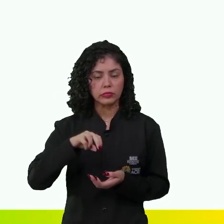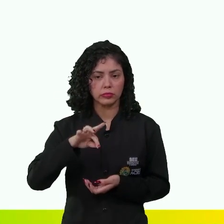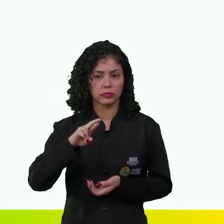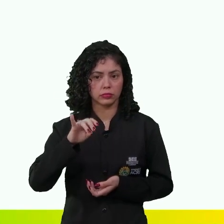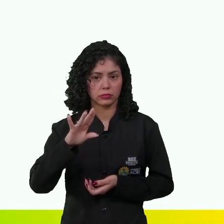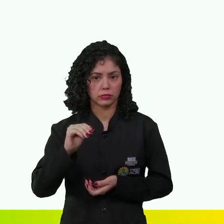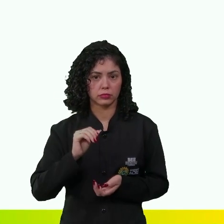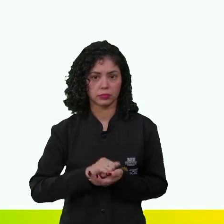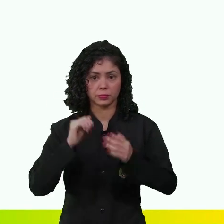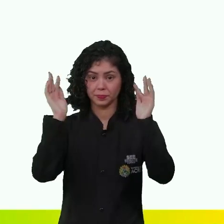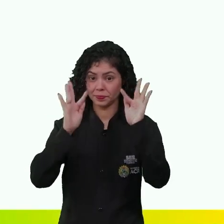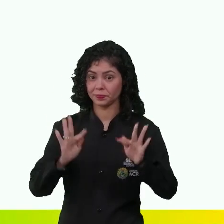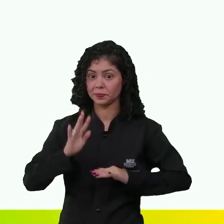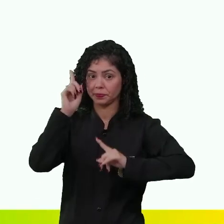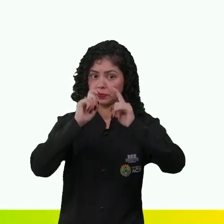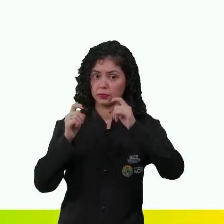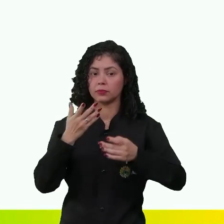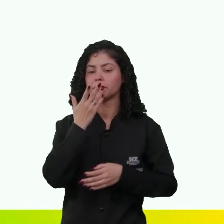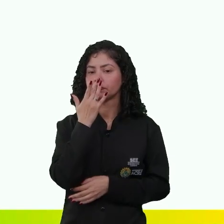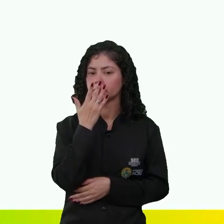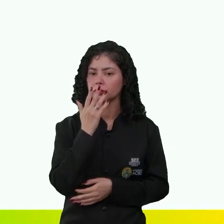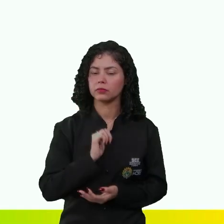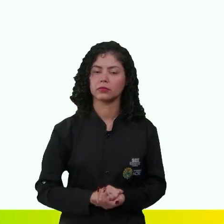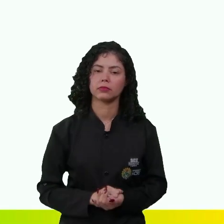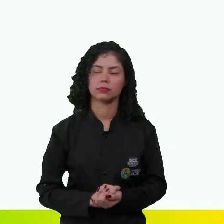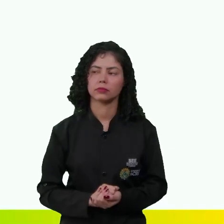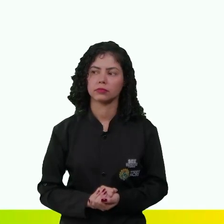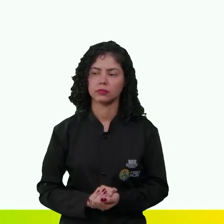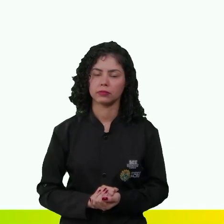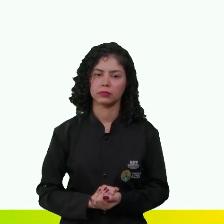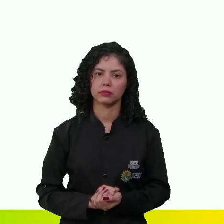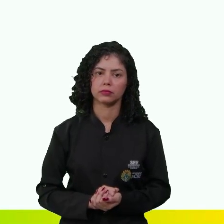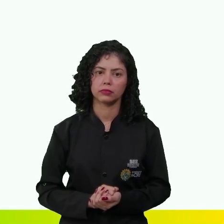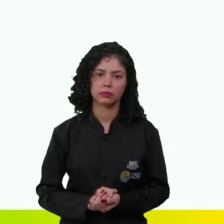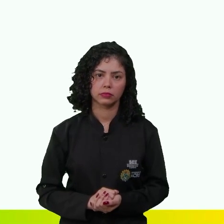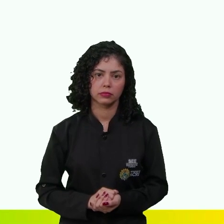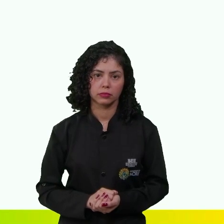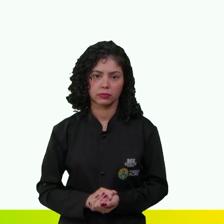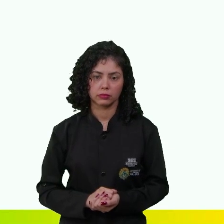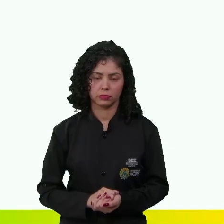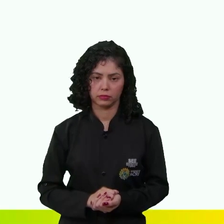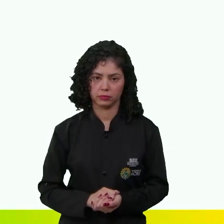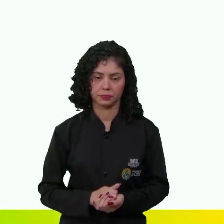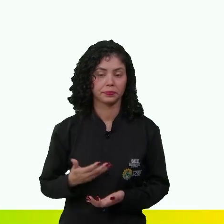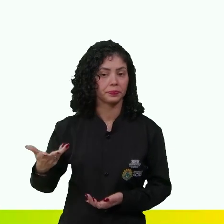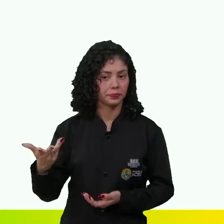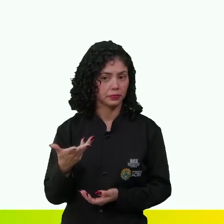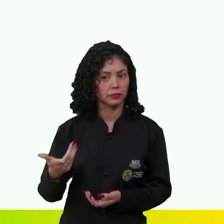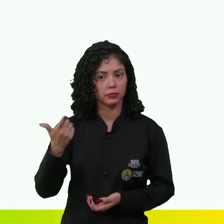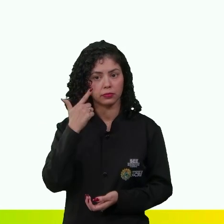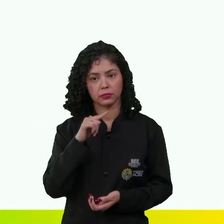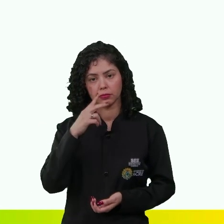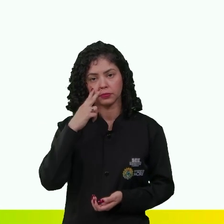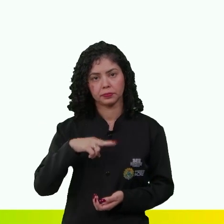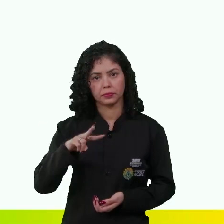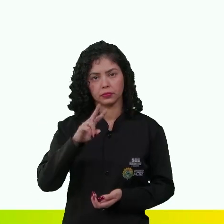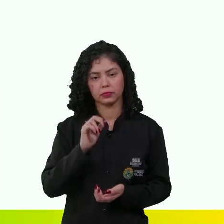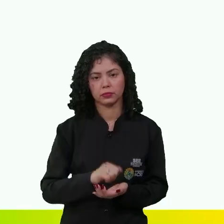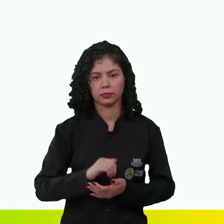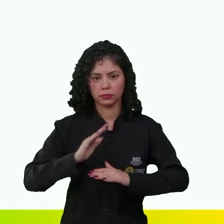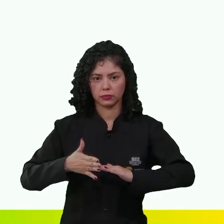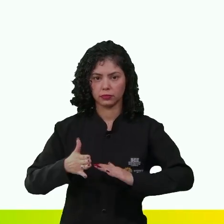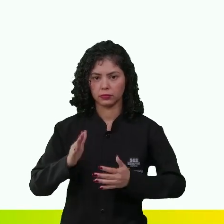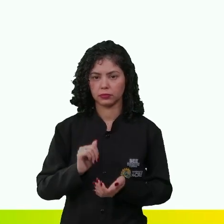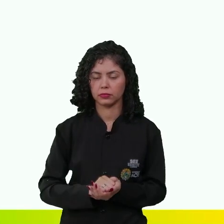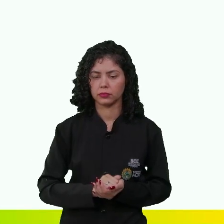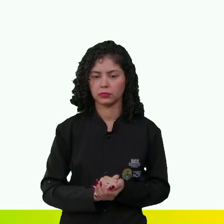ó, alegria, expressão, cores vibrando em tela. Então, basicamente, a gente consegue enxergar aqui contemporâneo,